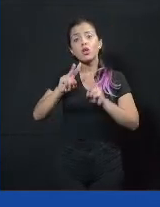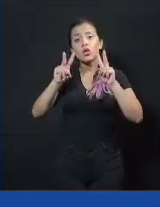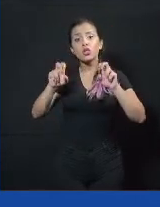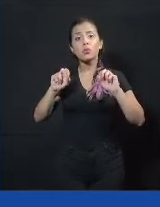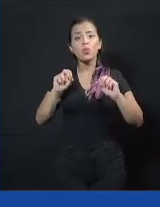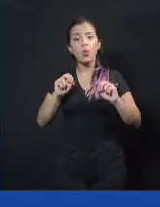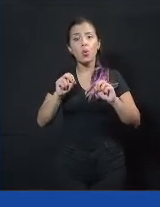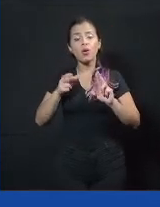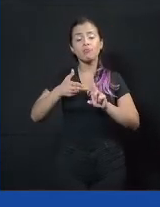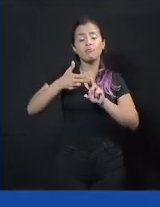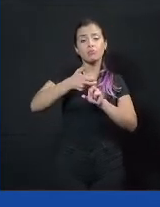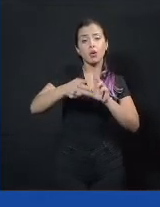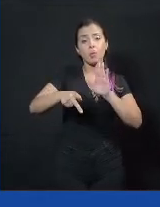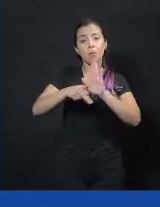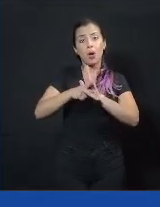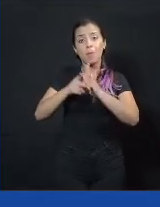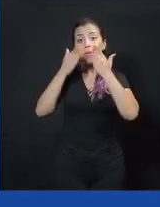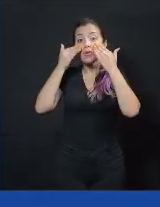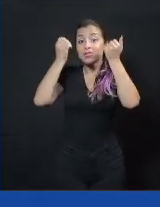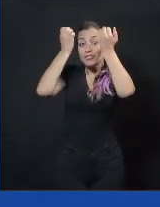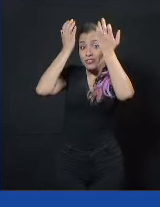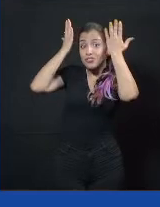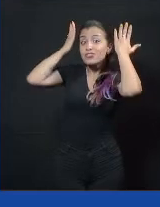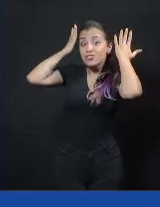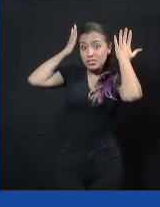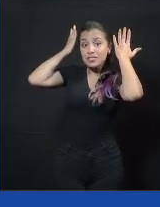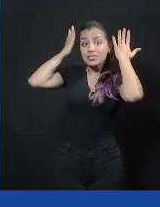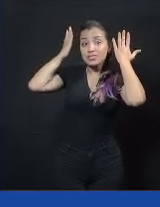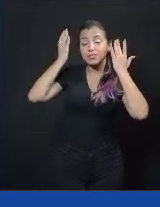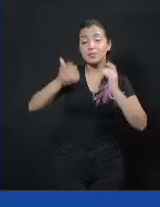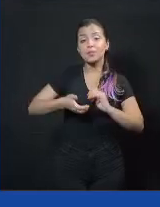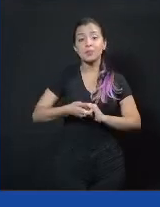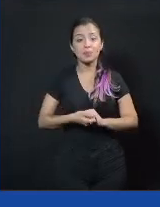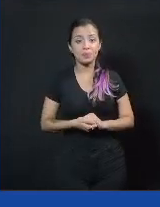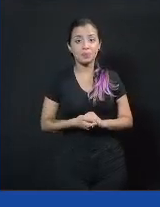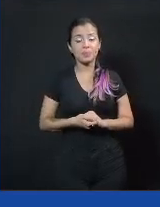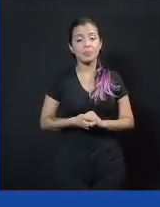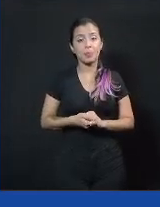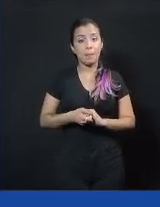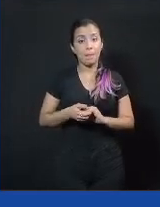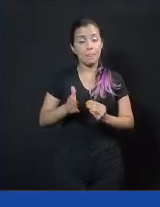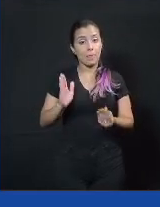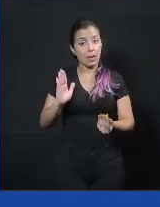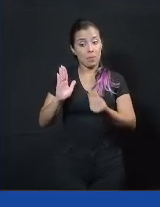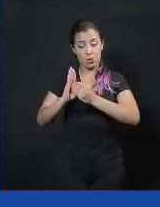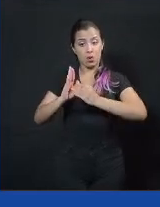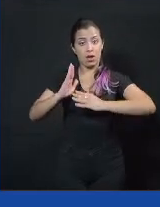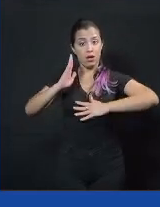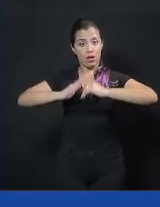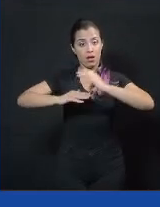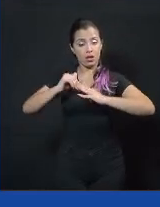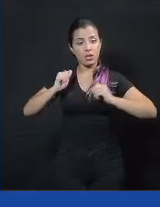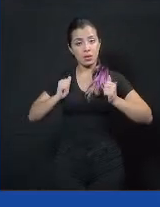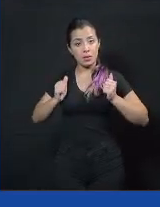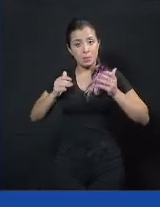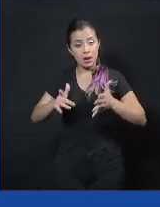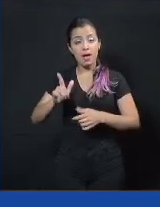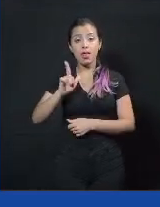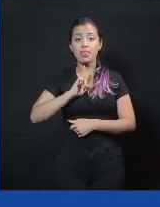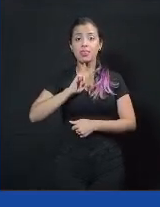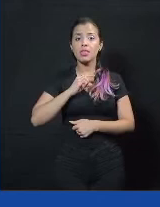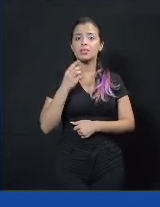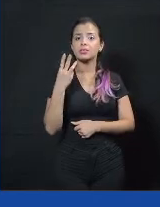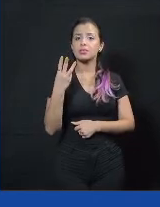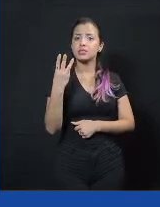indígena, Subsistema do SUS, Sistema Único de Saúde. Na implantação do subsistema foram criadas